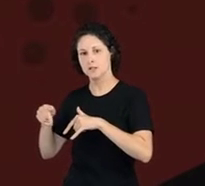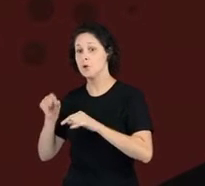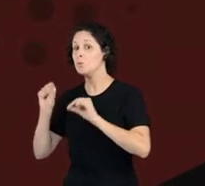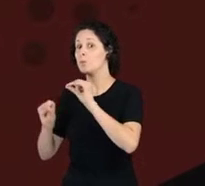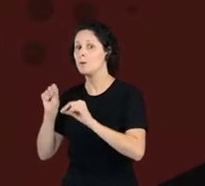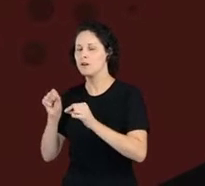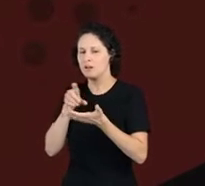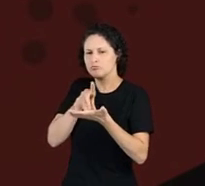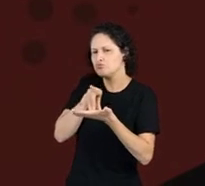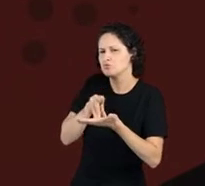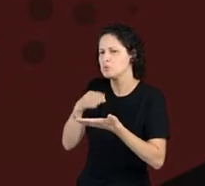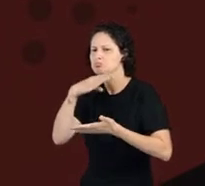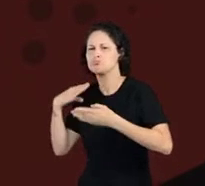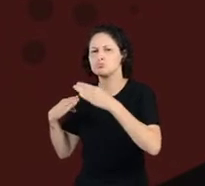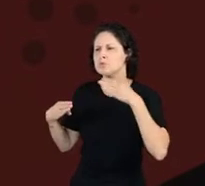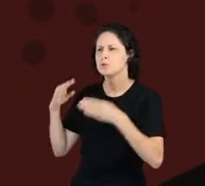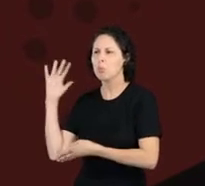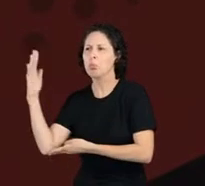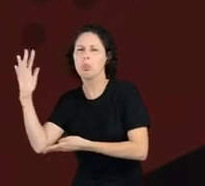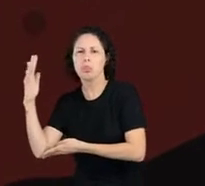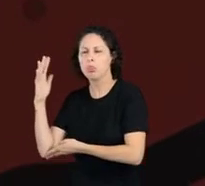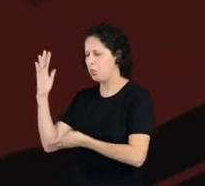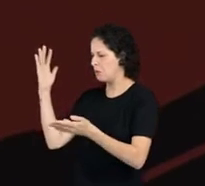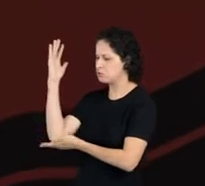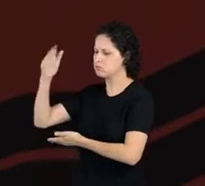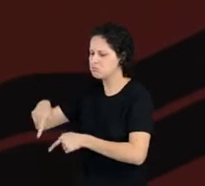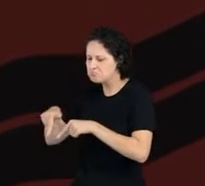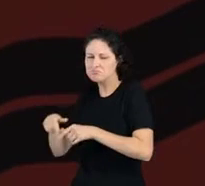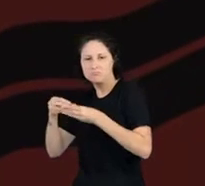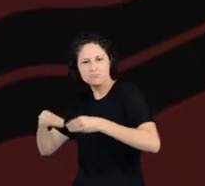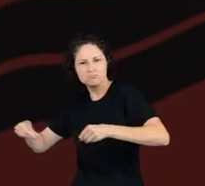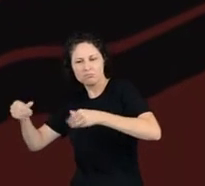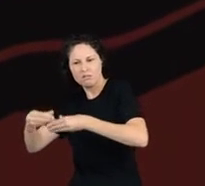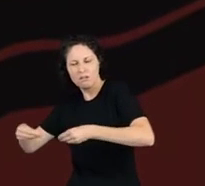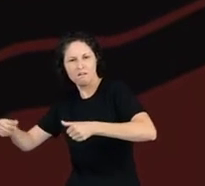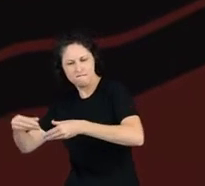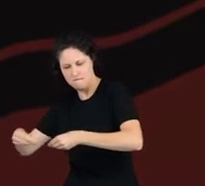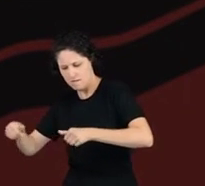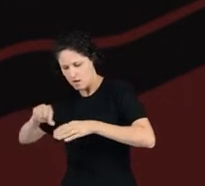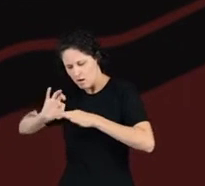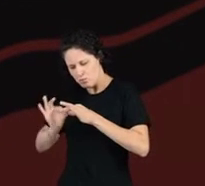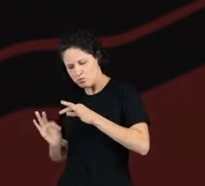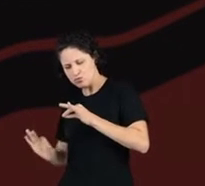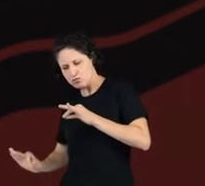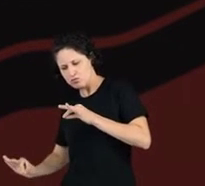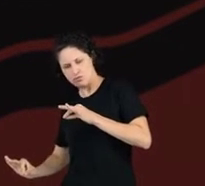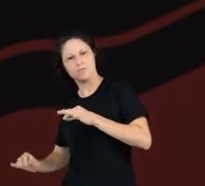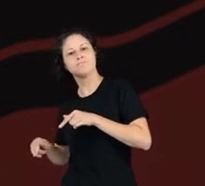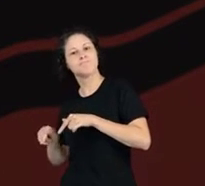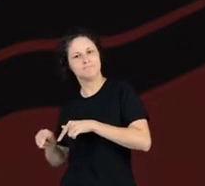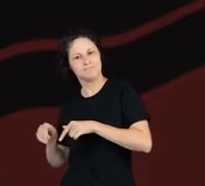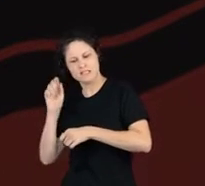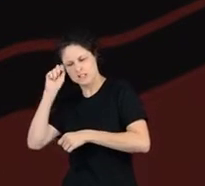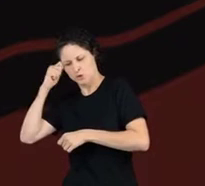são pedaços de rochas e de solo. Em seguida, reações químicas transformaram essa matéria orgânica em um